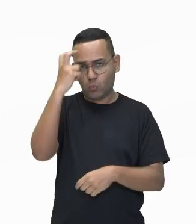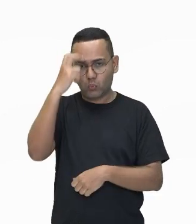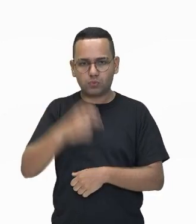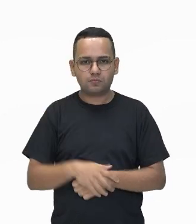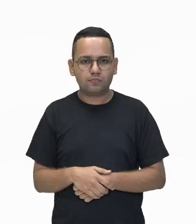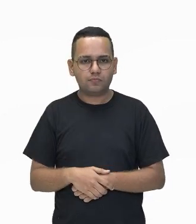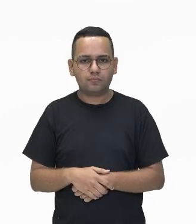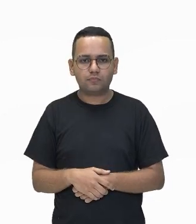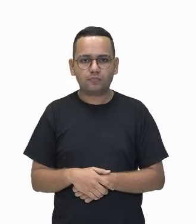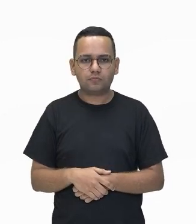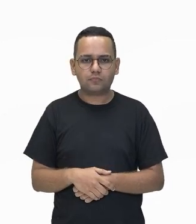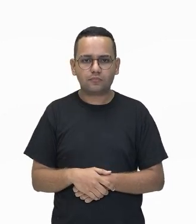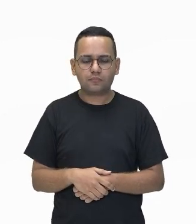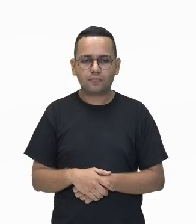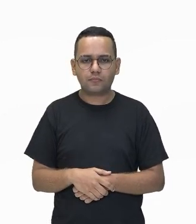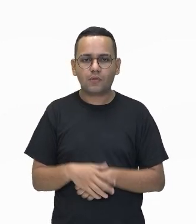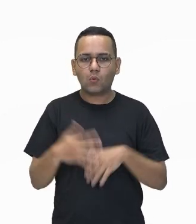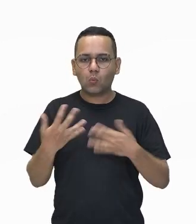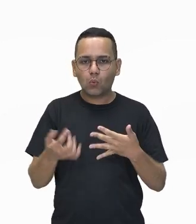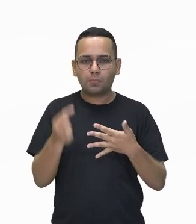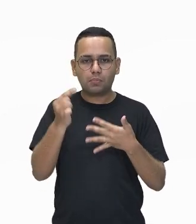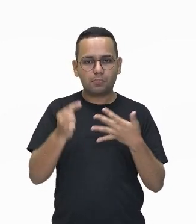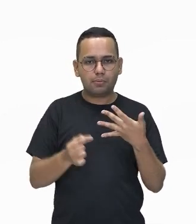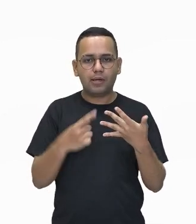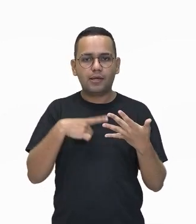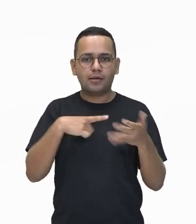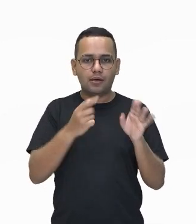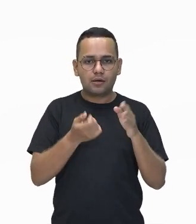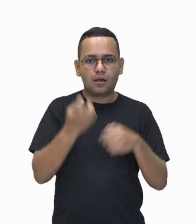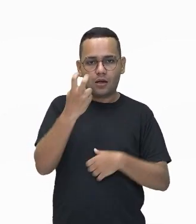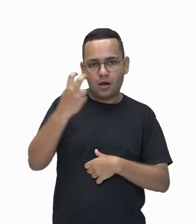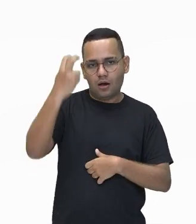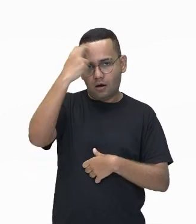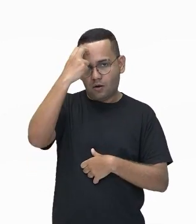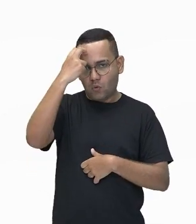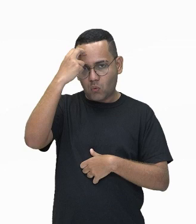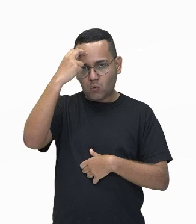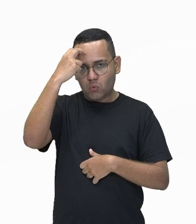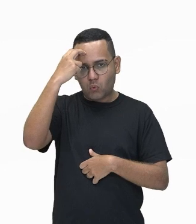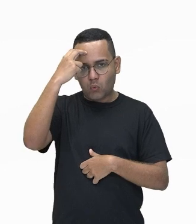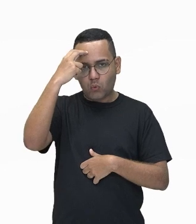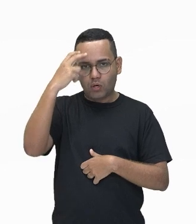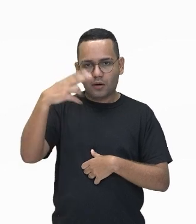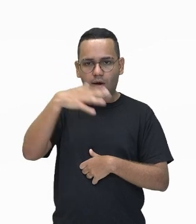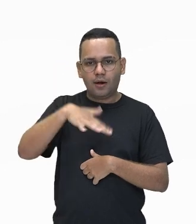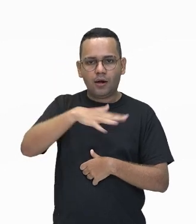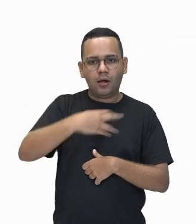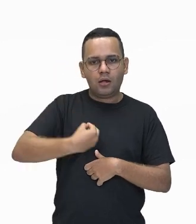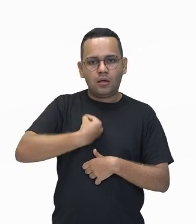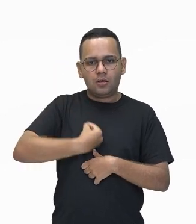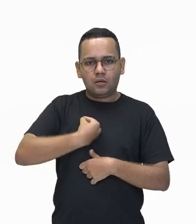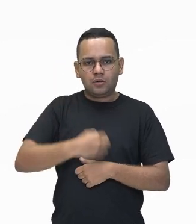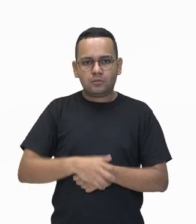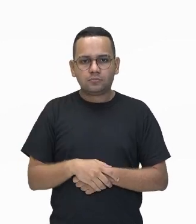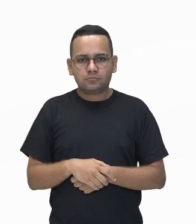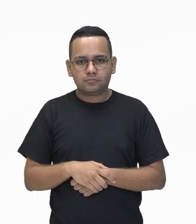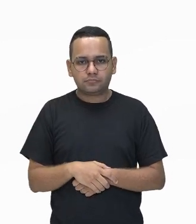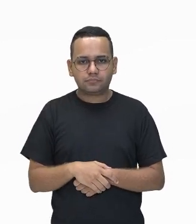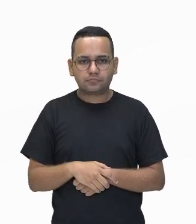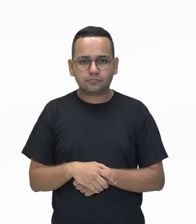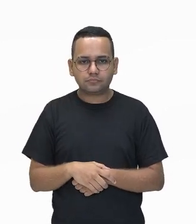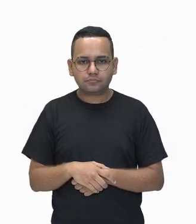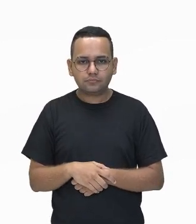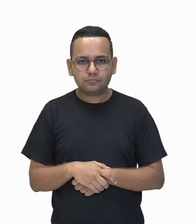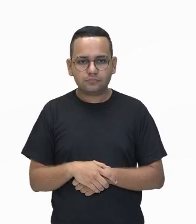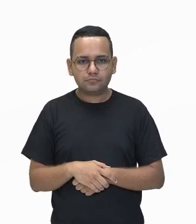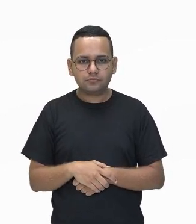Quais elementos compõem a identidade cultural da sociedade em que vivo? O que podemos, então,